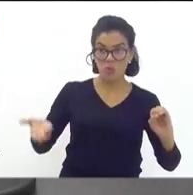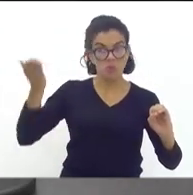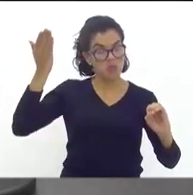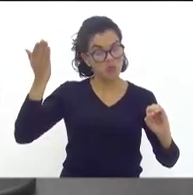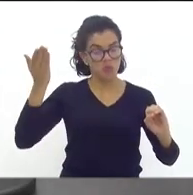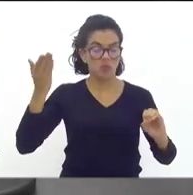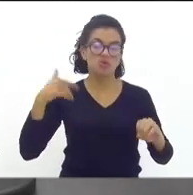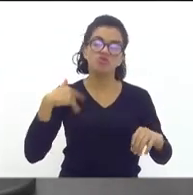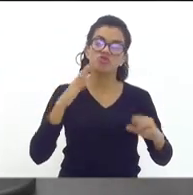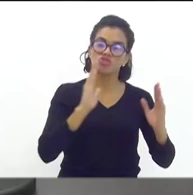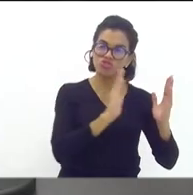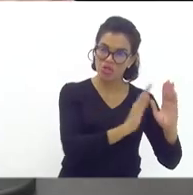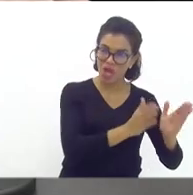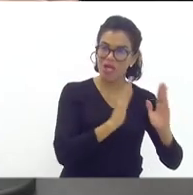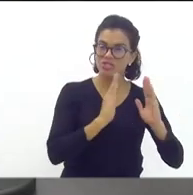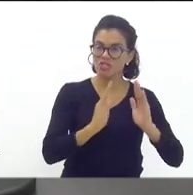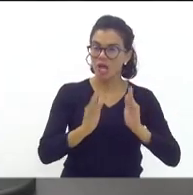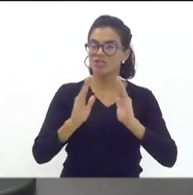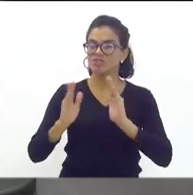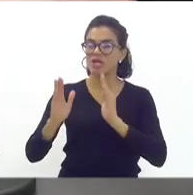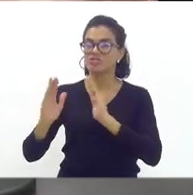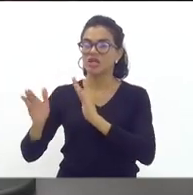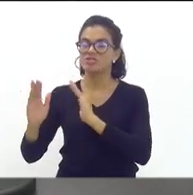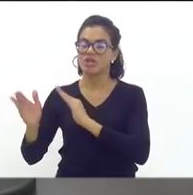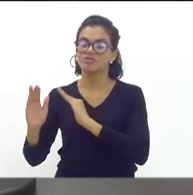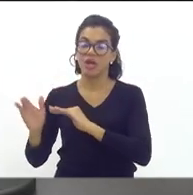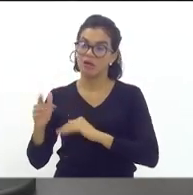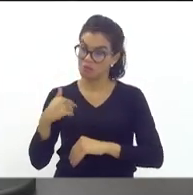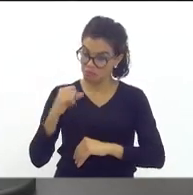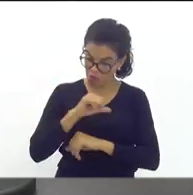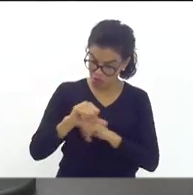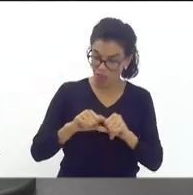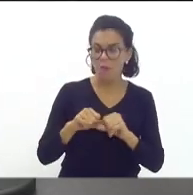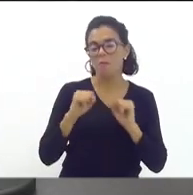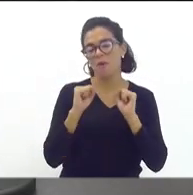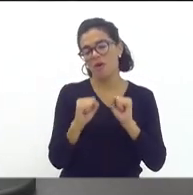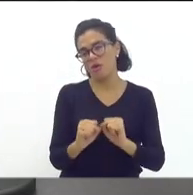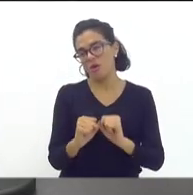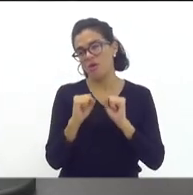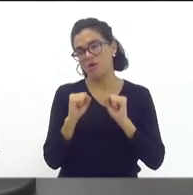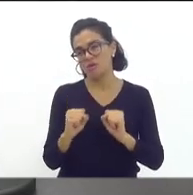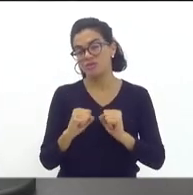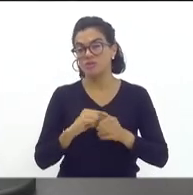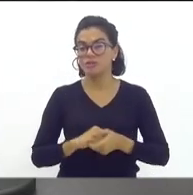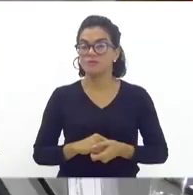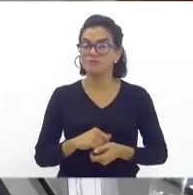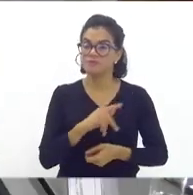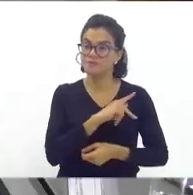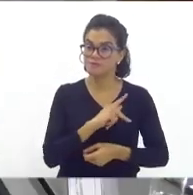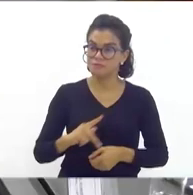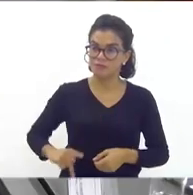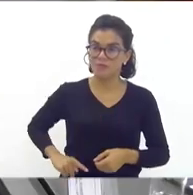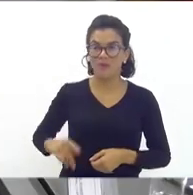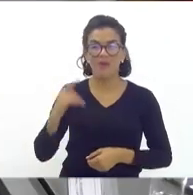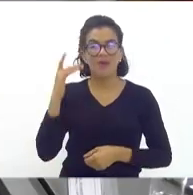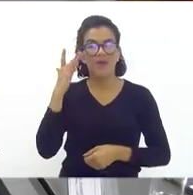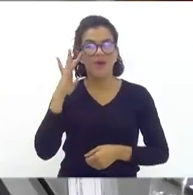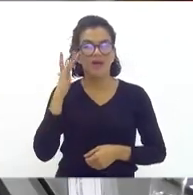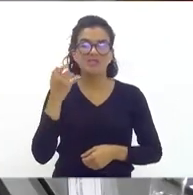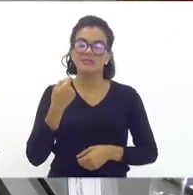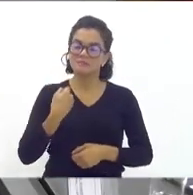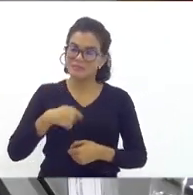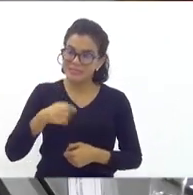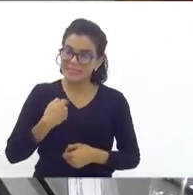passou pela procuradoria pode ser modificada óbvio que pode Presidente eu acho que a gente tem que